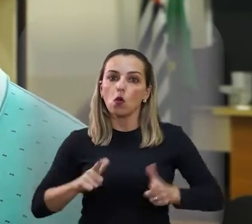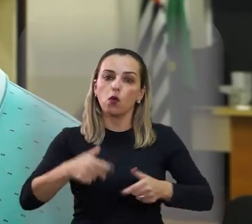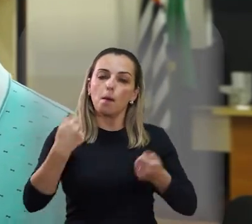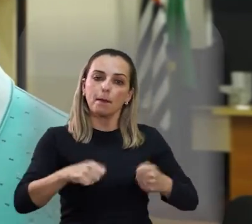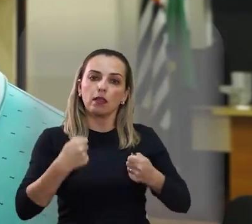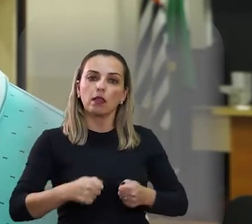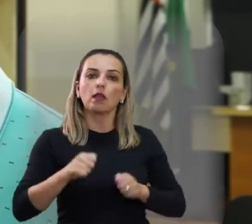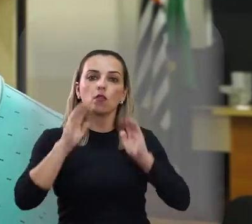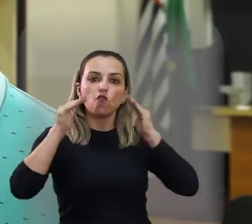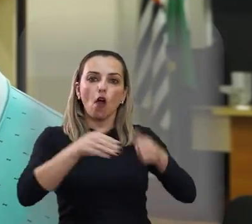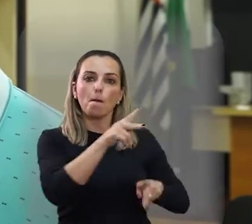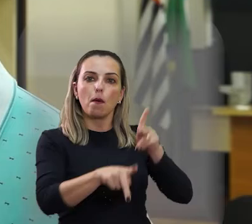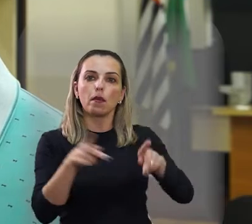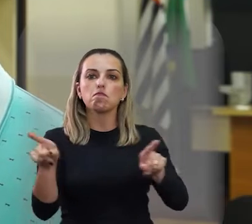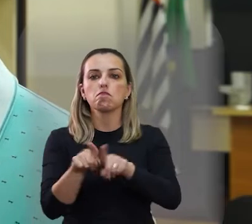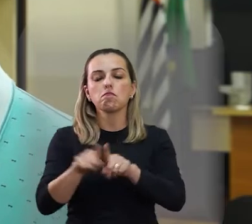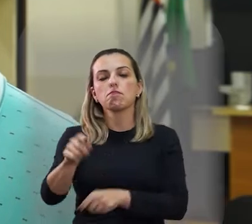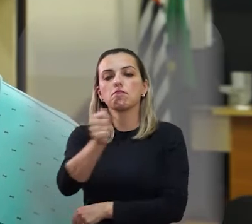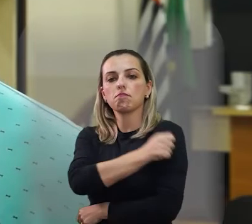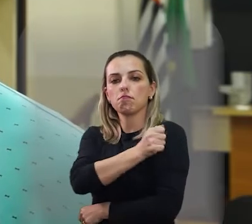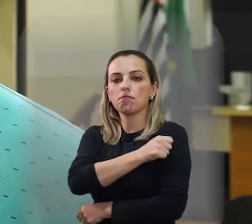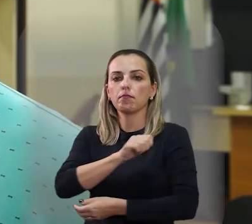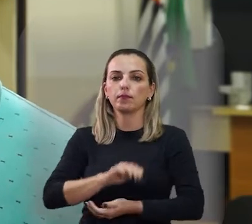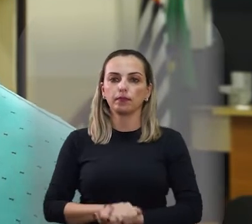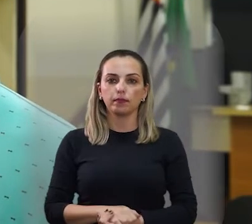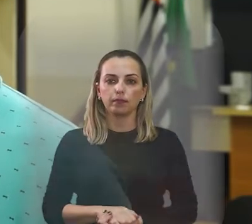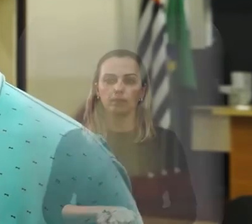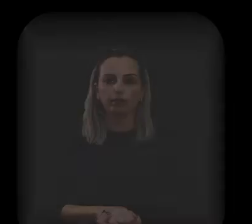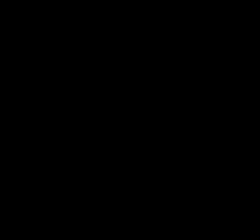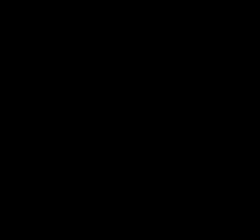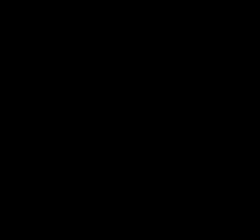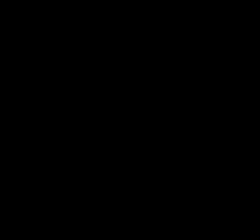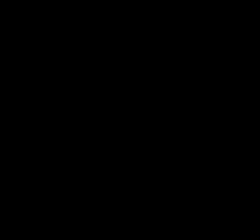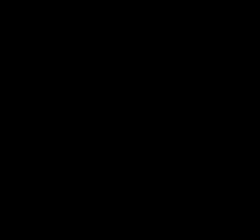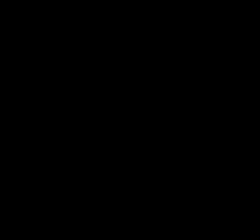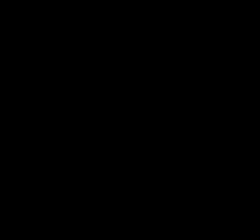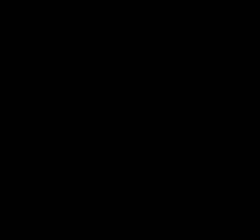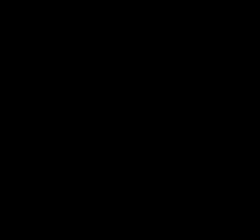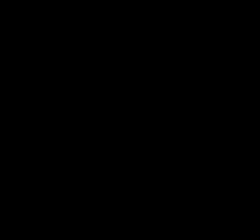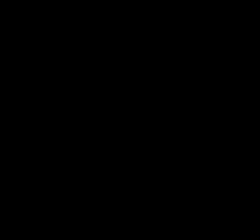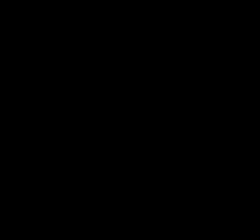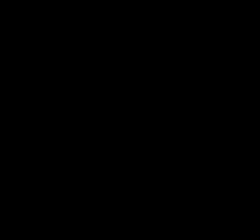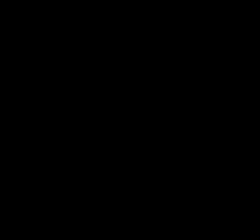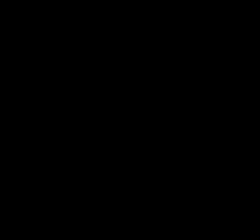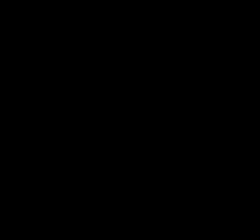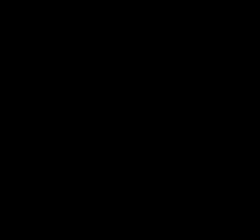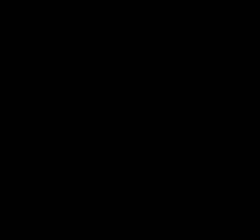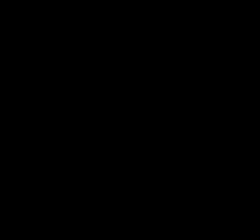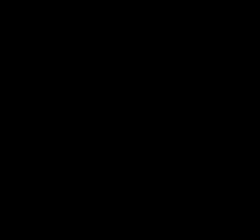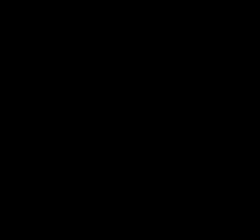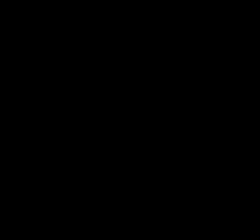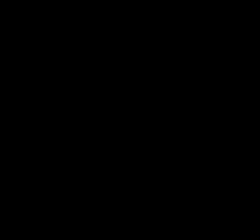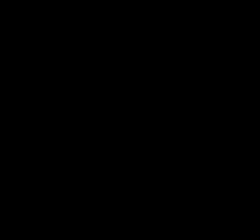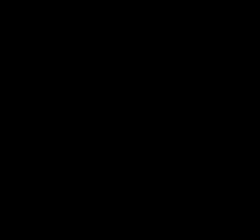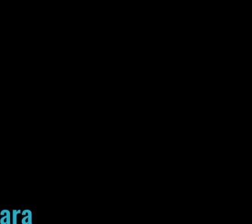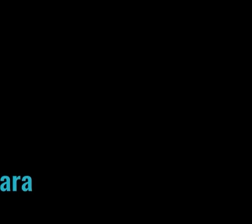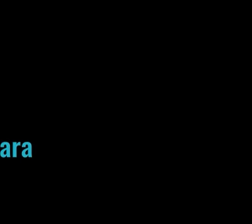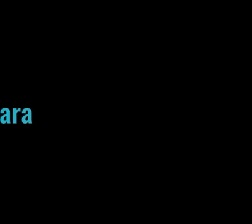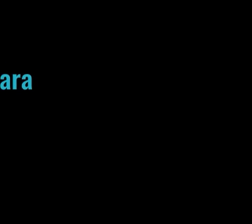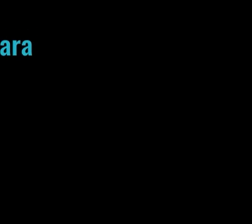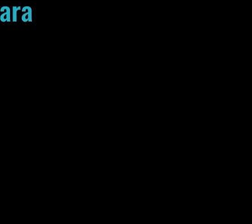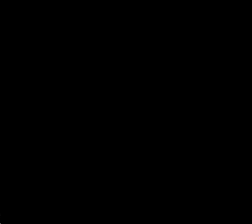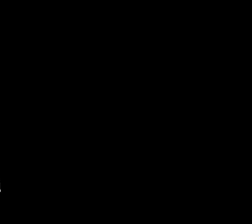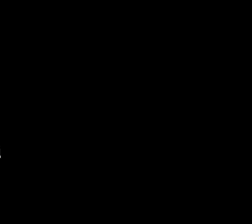precisamos cada vez mais buscar seu melhor educação para o nosso povo para os nossos estudantes e E aí